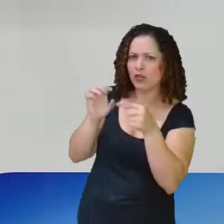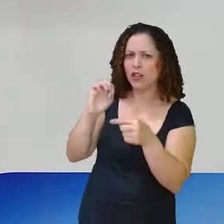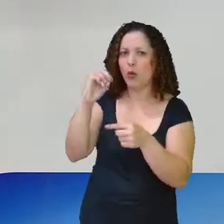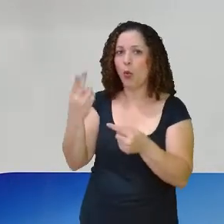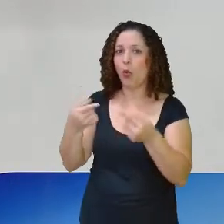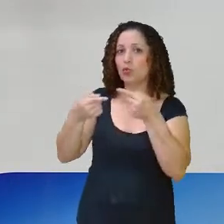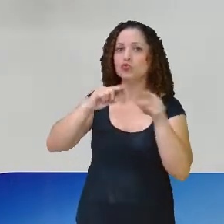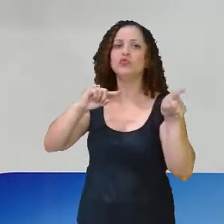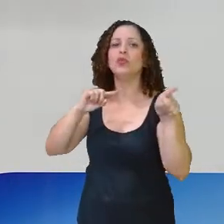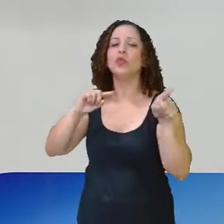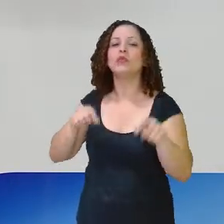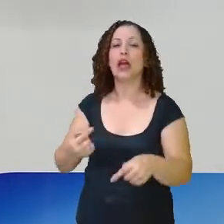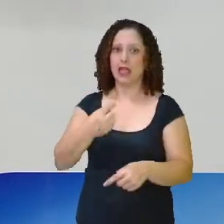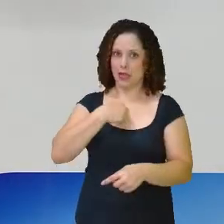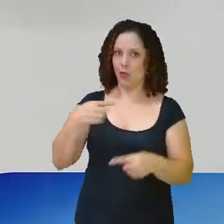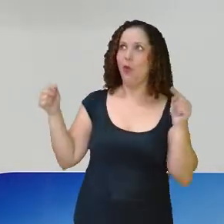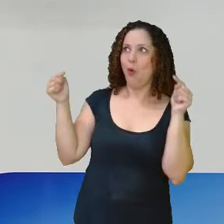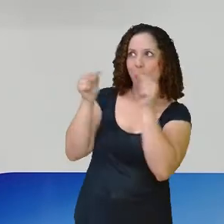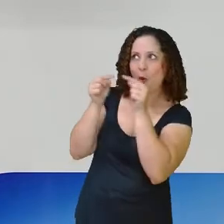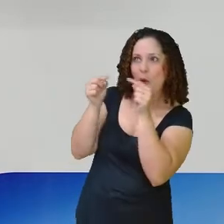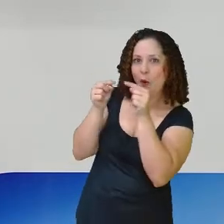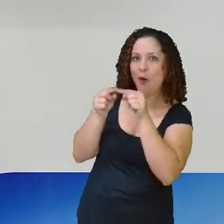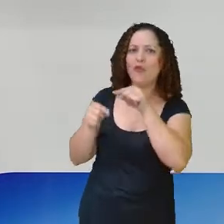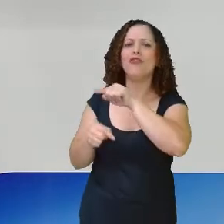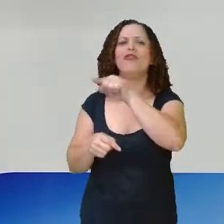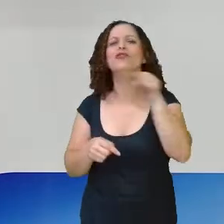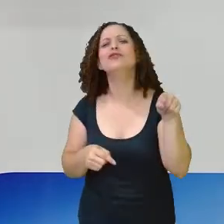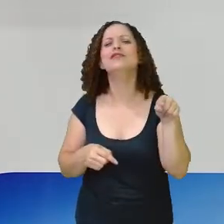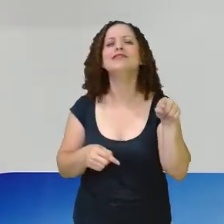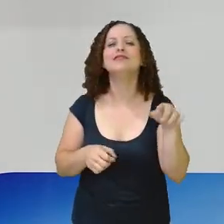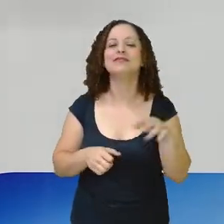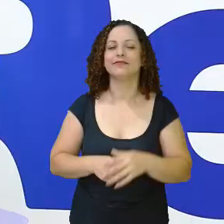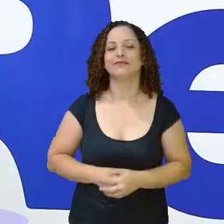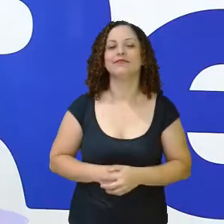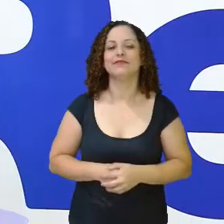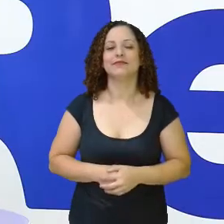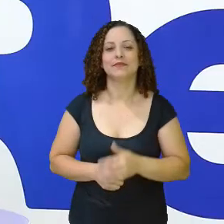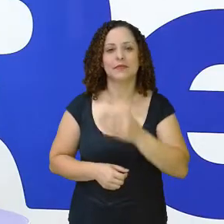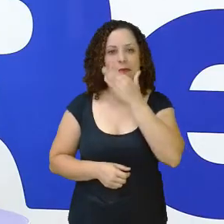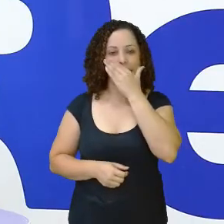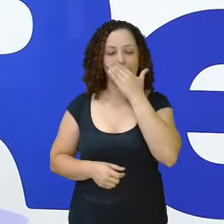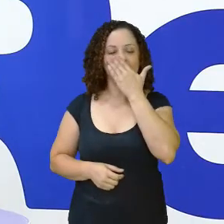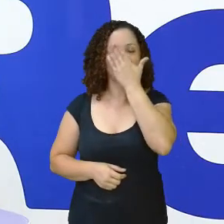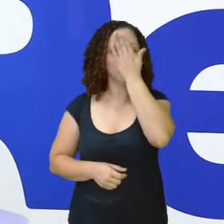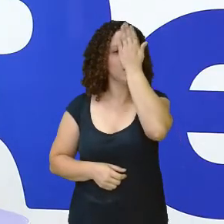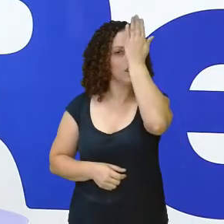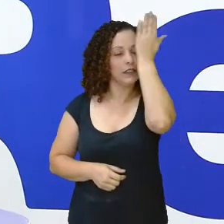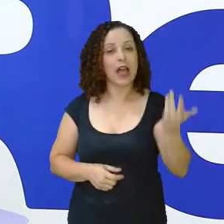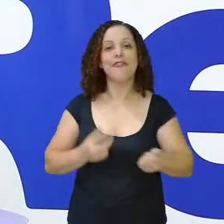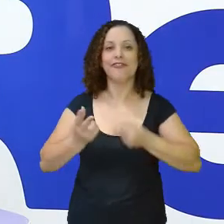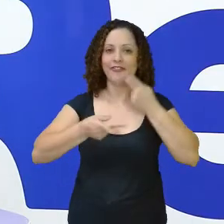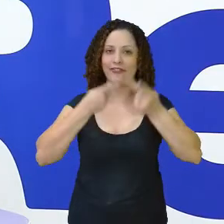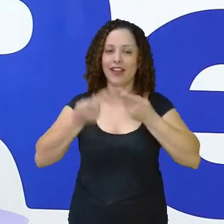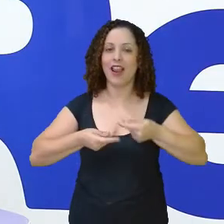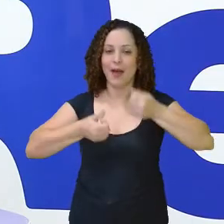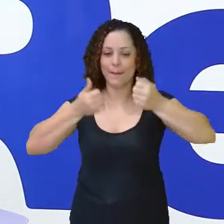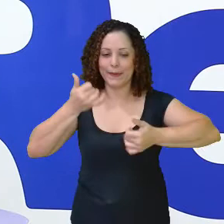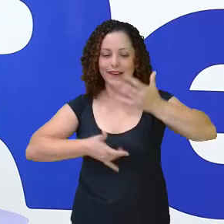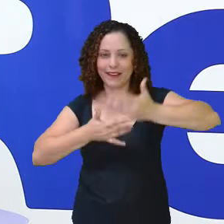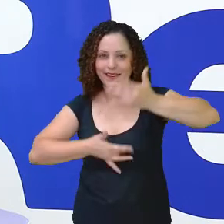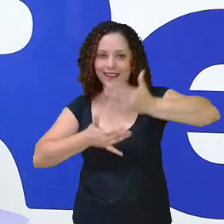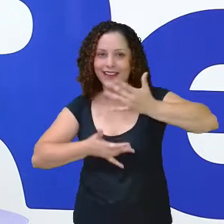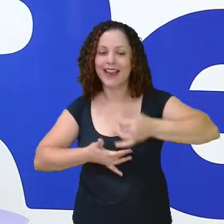Eu concordo. E você, professor Givanilson, você acha o que aí? Com relação... Eu estou falando aqui porque eu estou respondendo